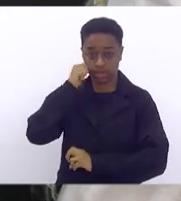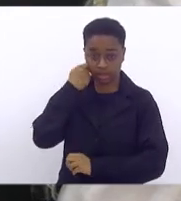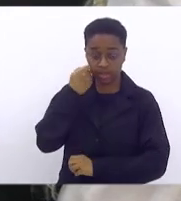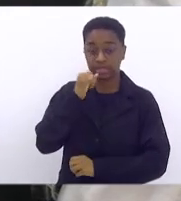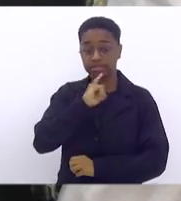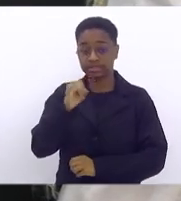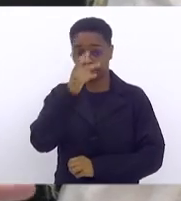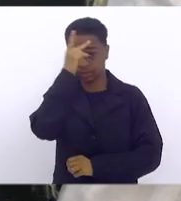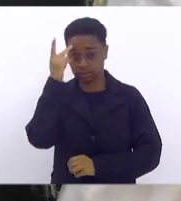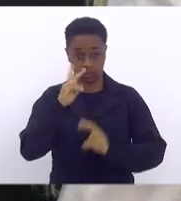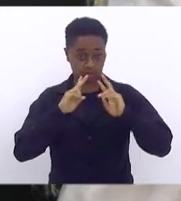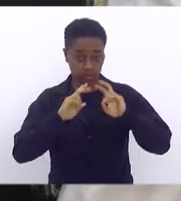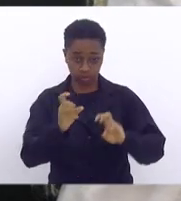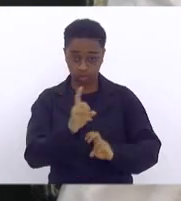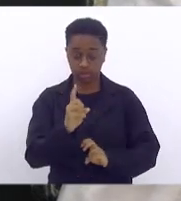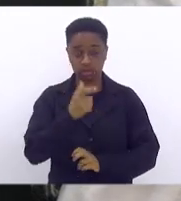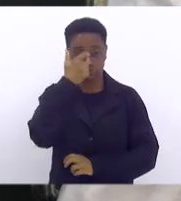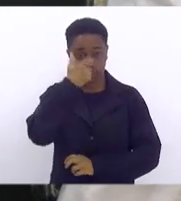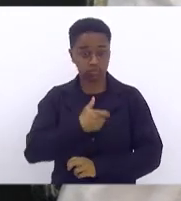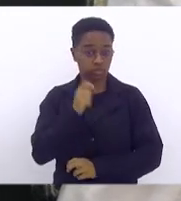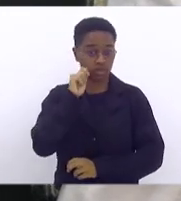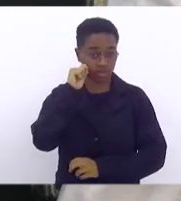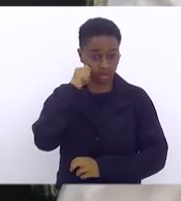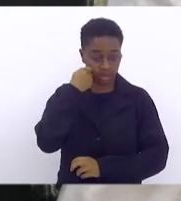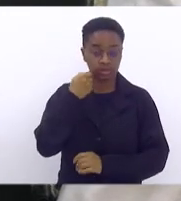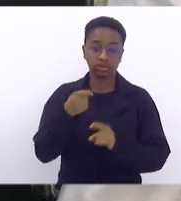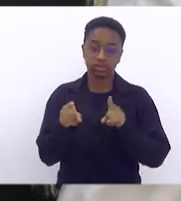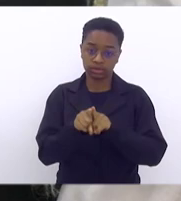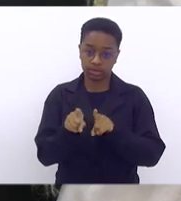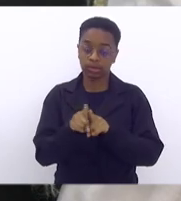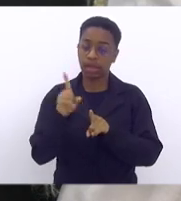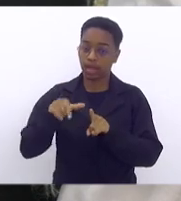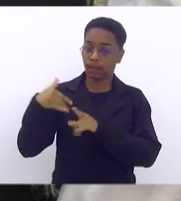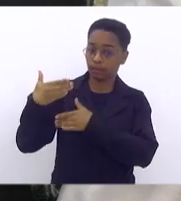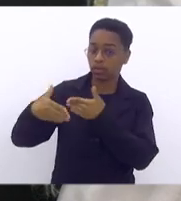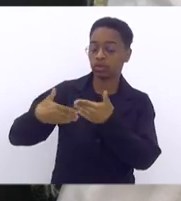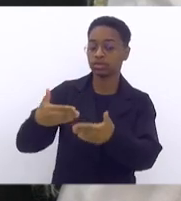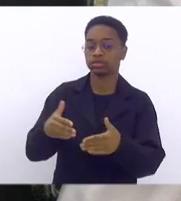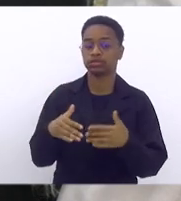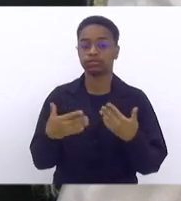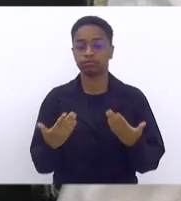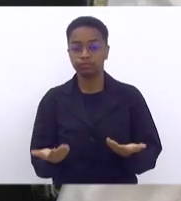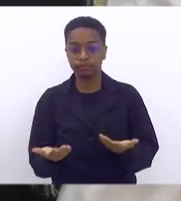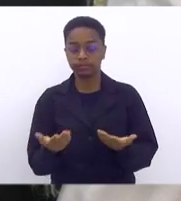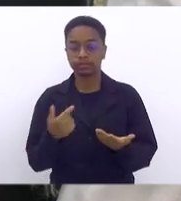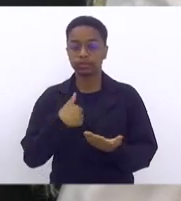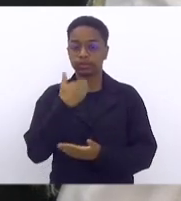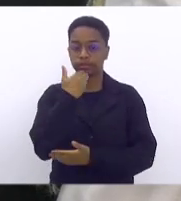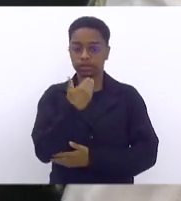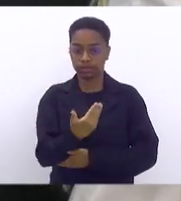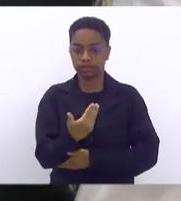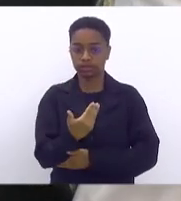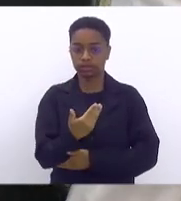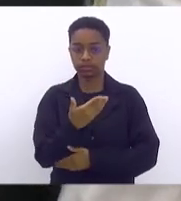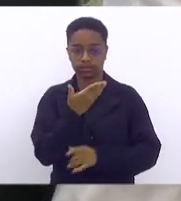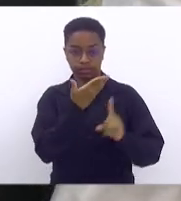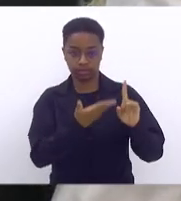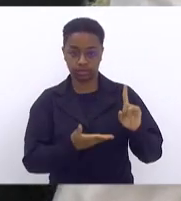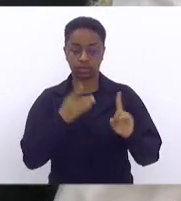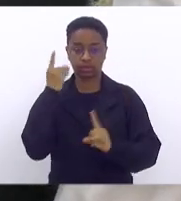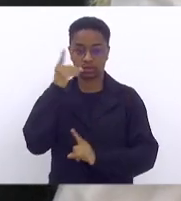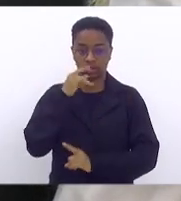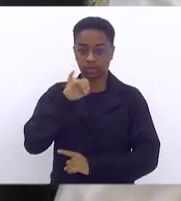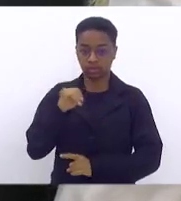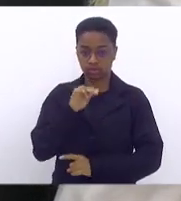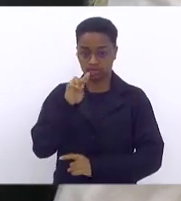se reconhecem enquanto negras também é um processo. Então, pedi ao deputado Júlio para que só a gente... Só